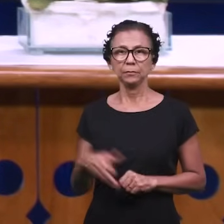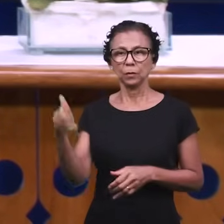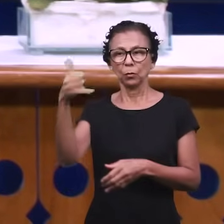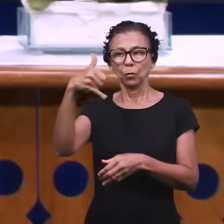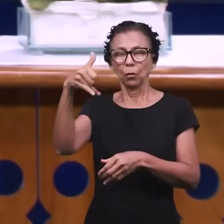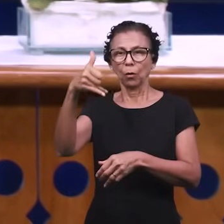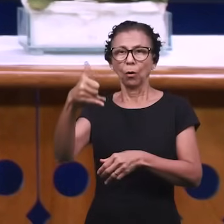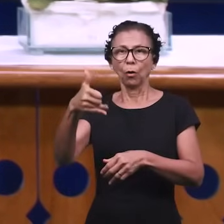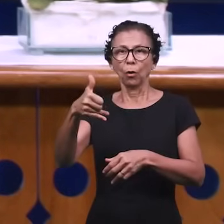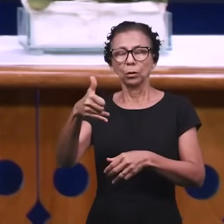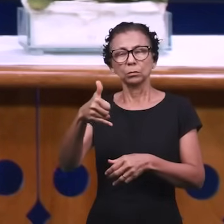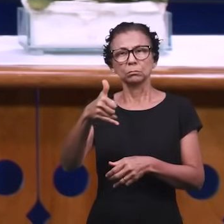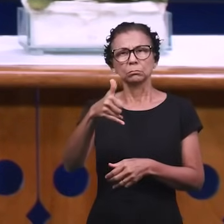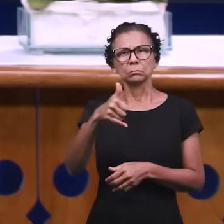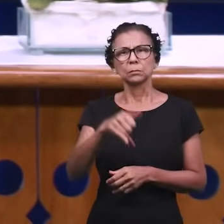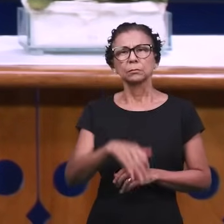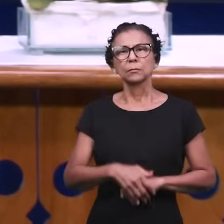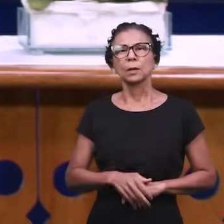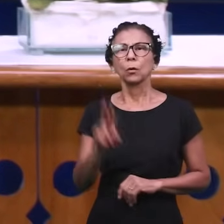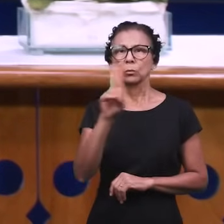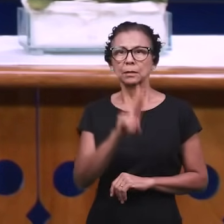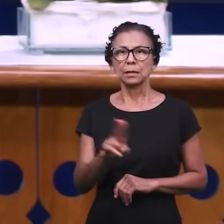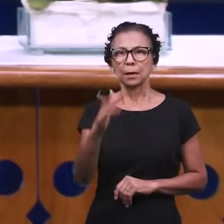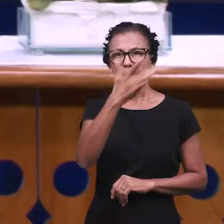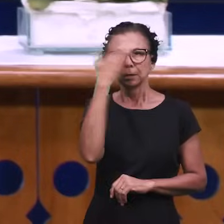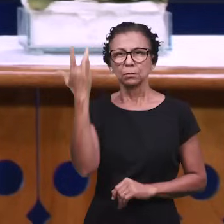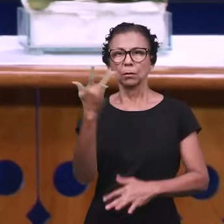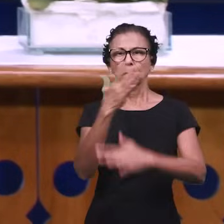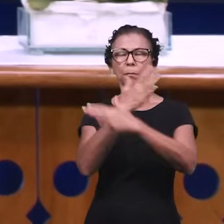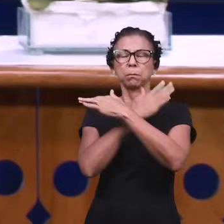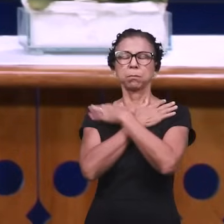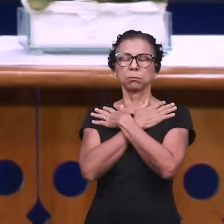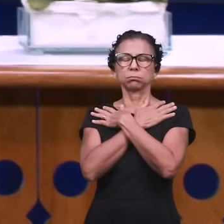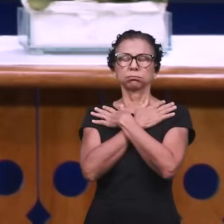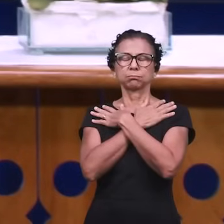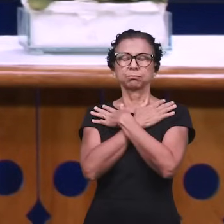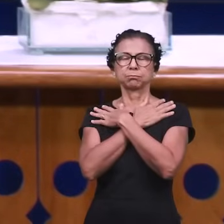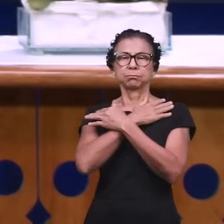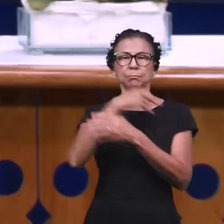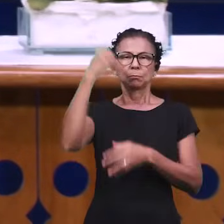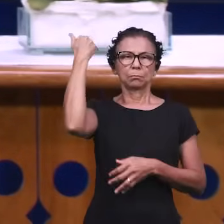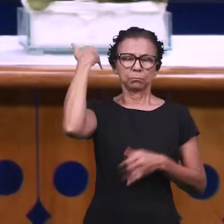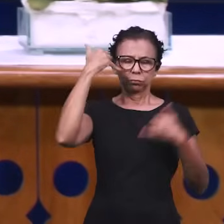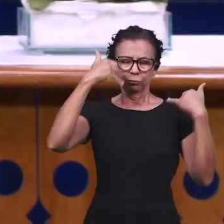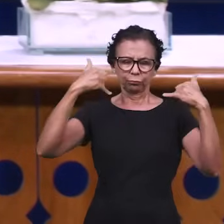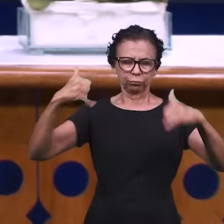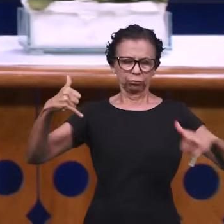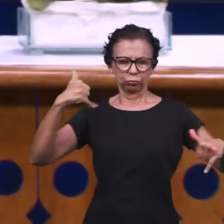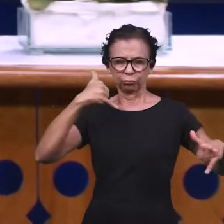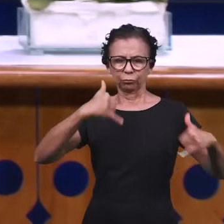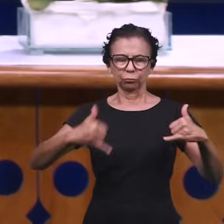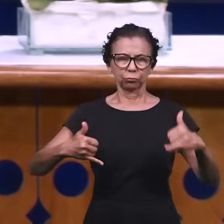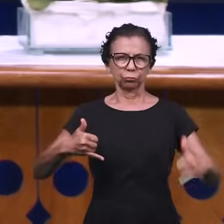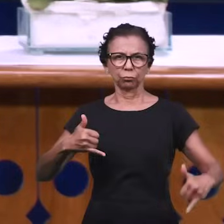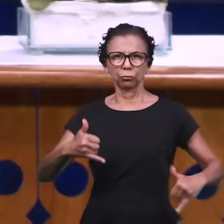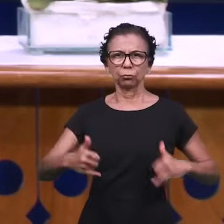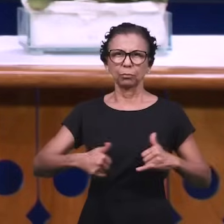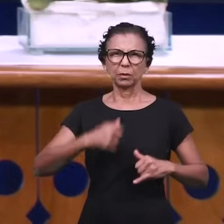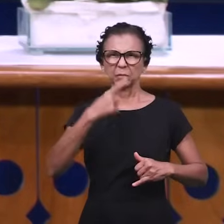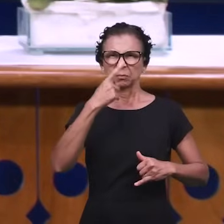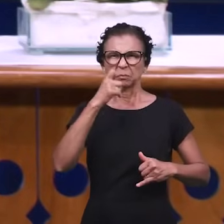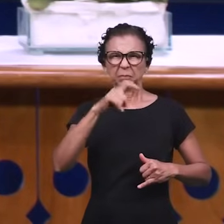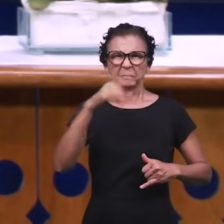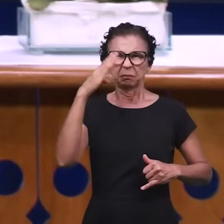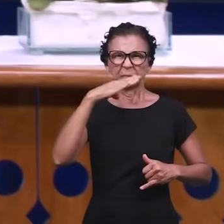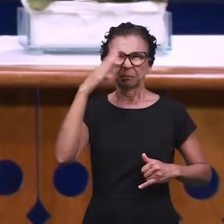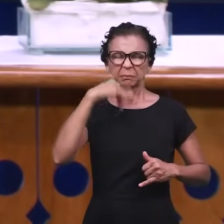passar aquele creme nas pessoas que haviam morrido, tanto para trazer um bom cheiro, como